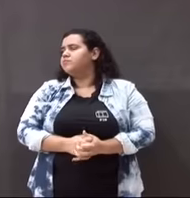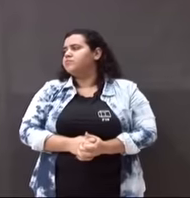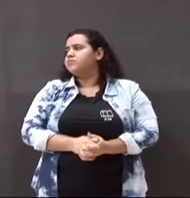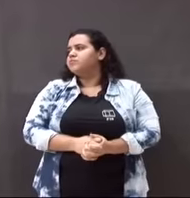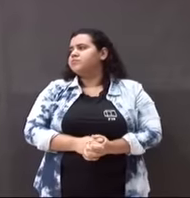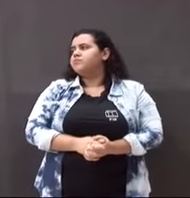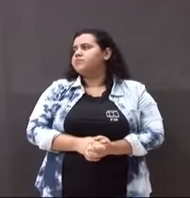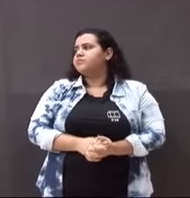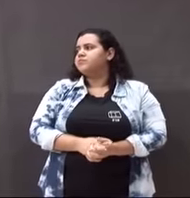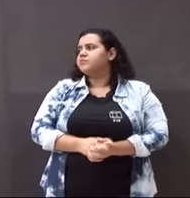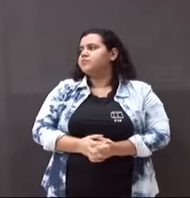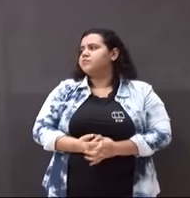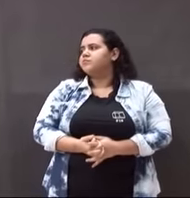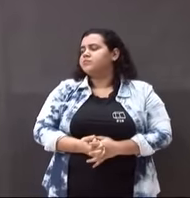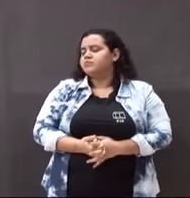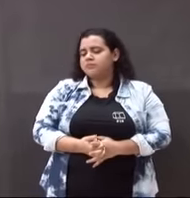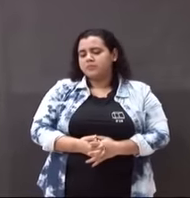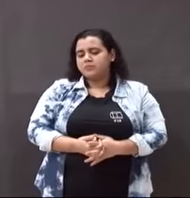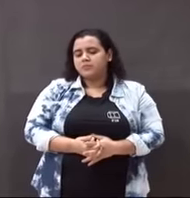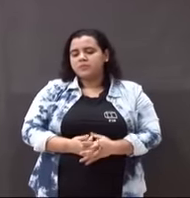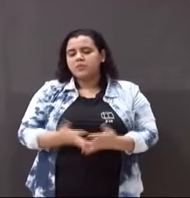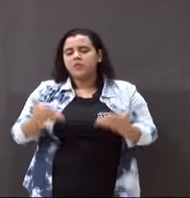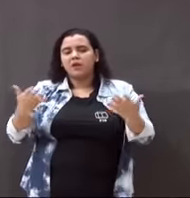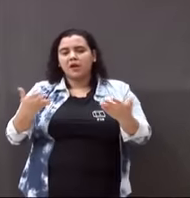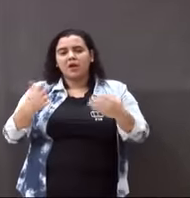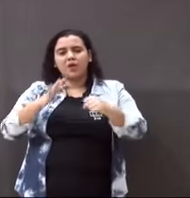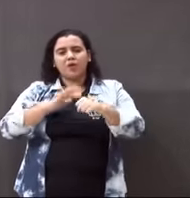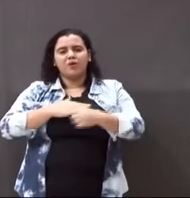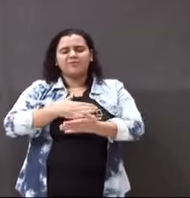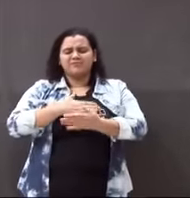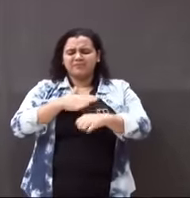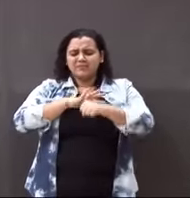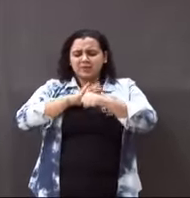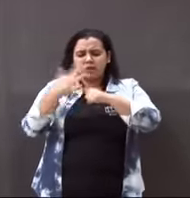É nesse tempo pandêmico